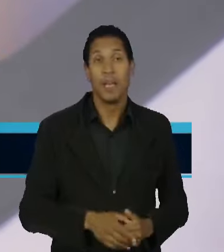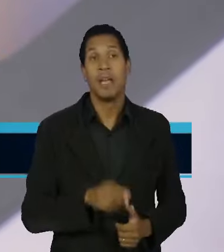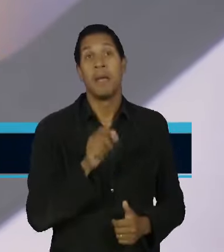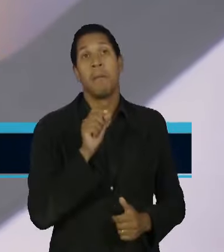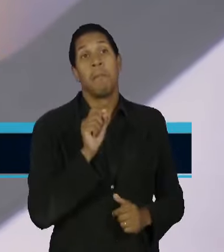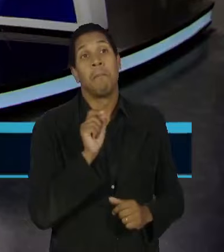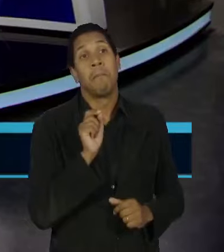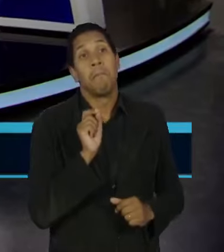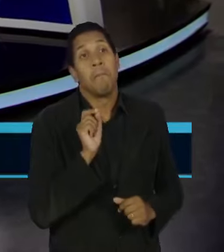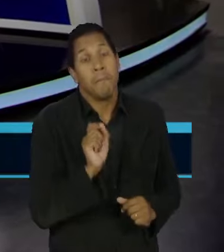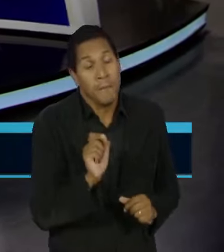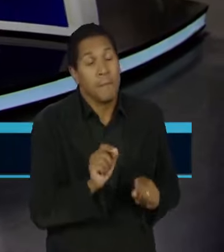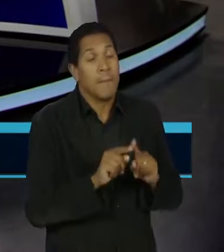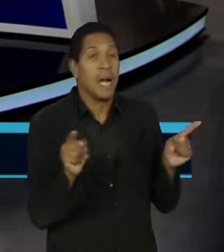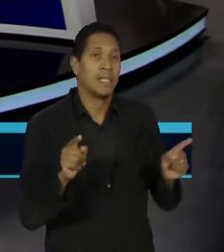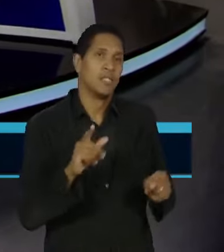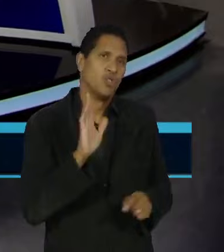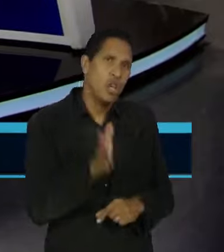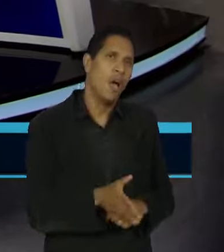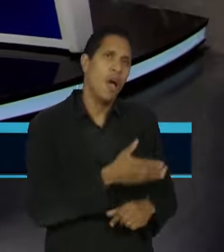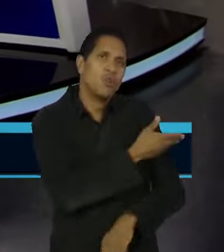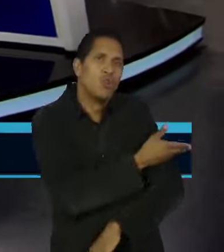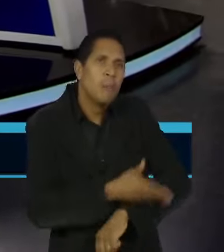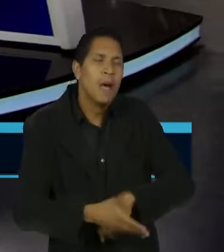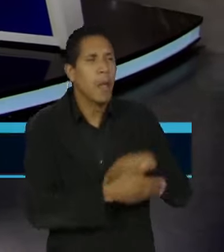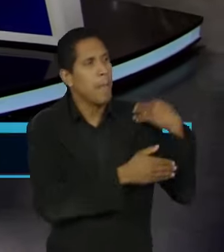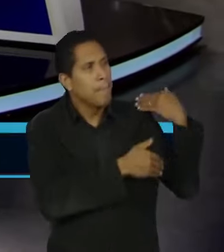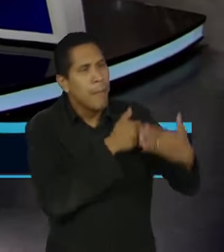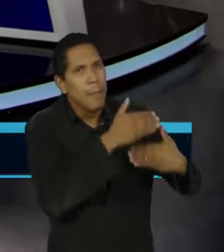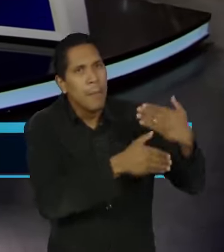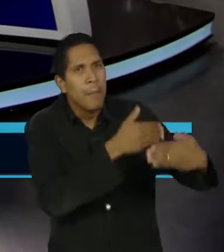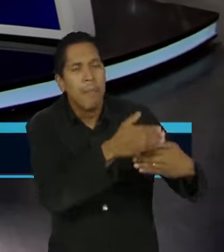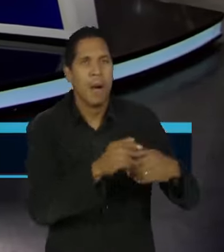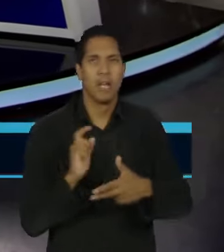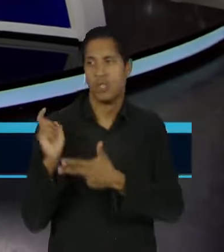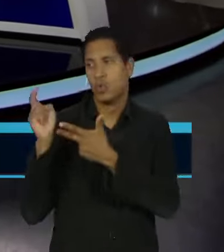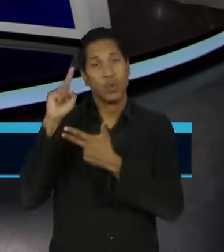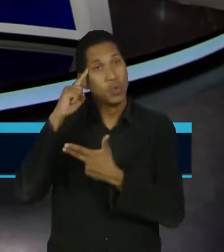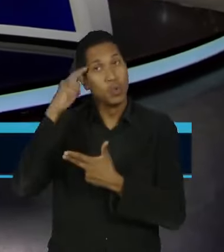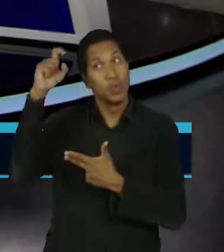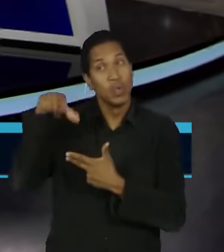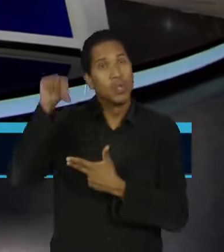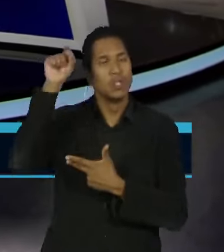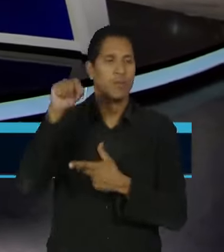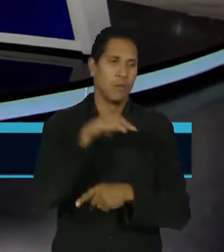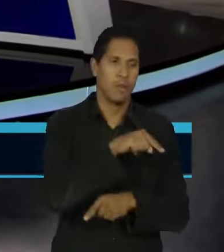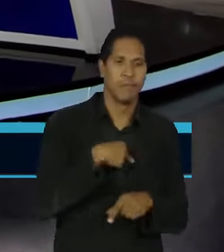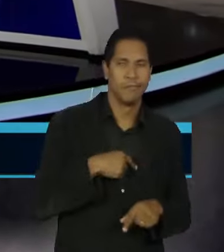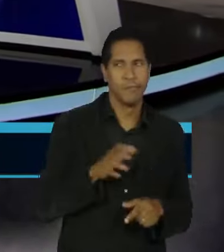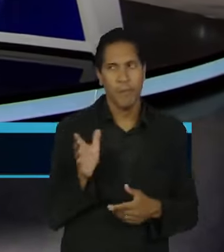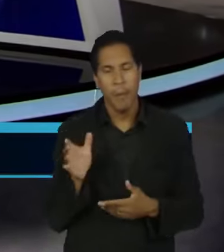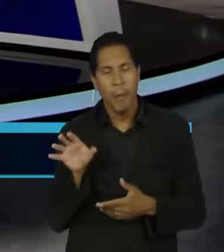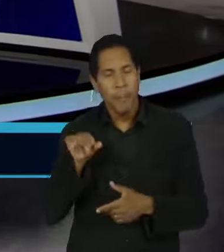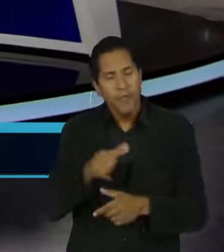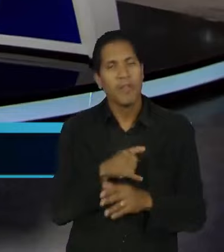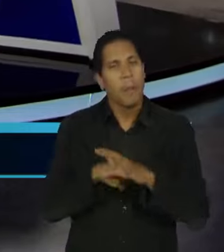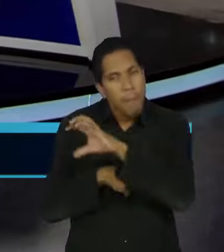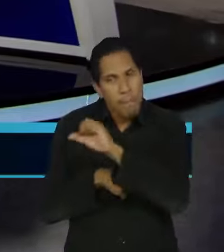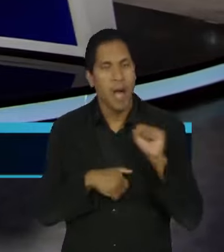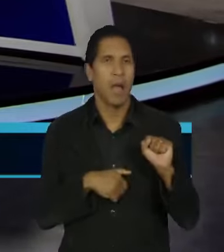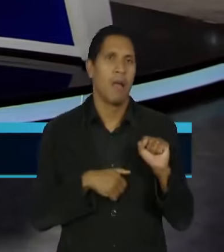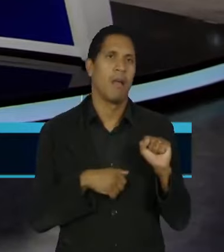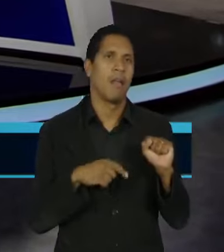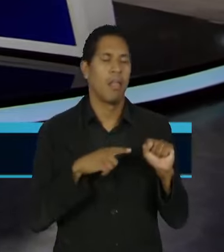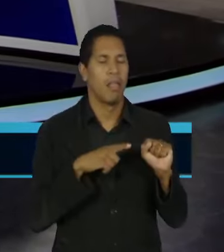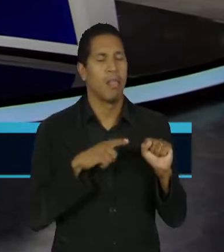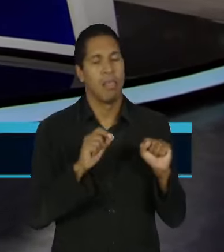congresso tem sido a de sequestrar a as decisões do executivo e E com isso eh cobrar uma